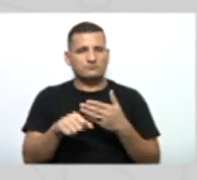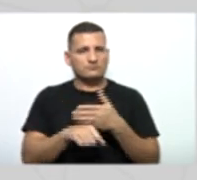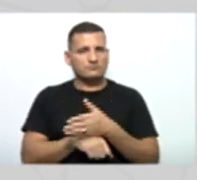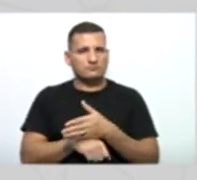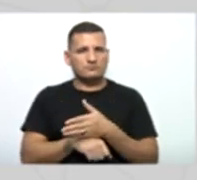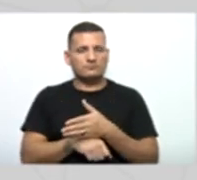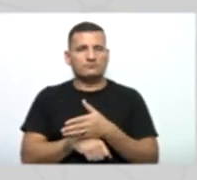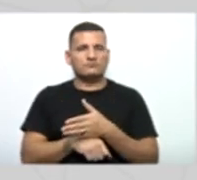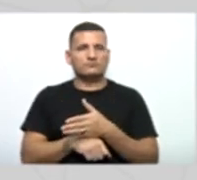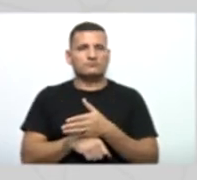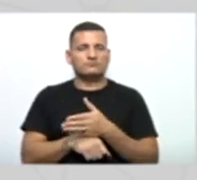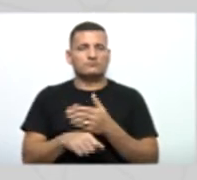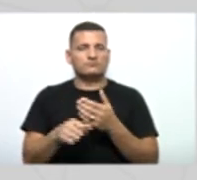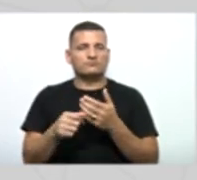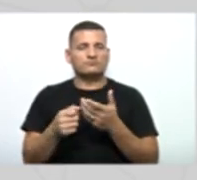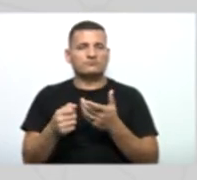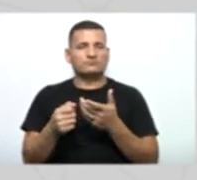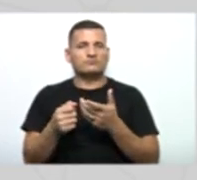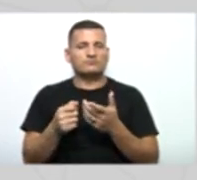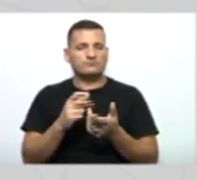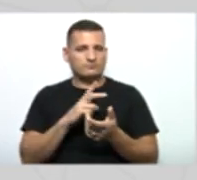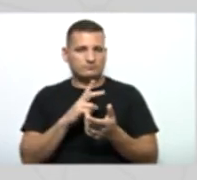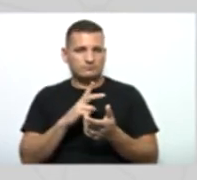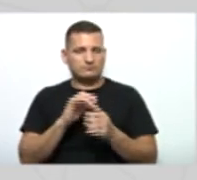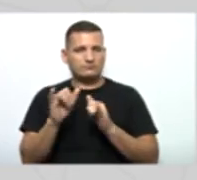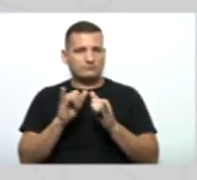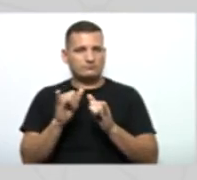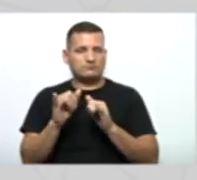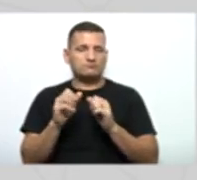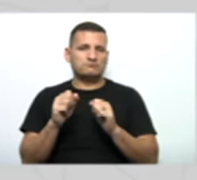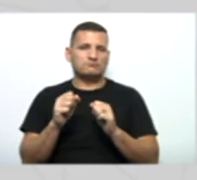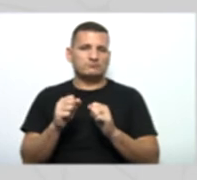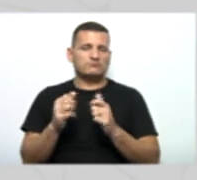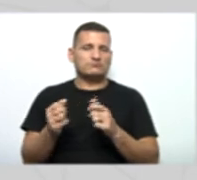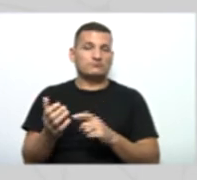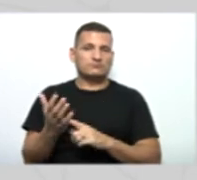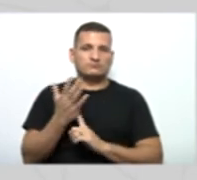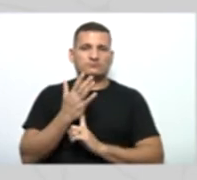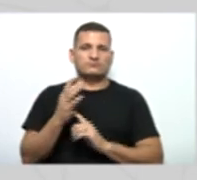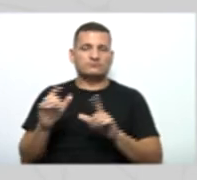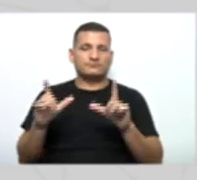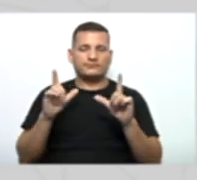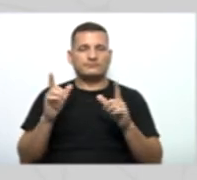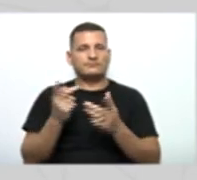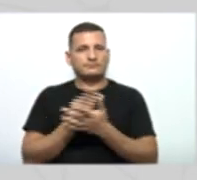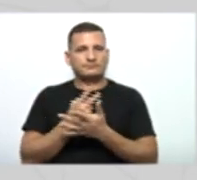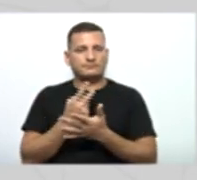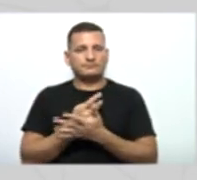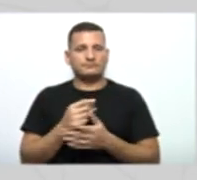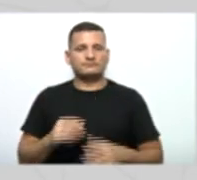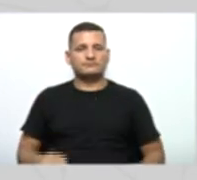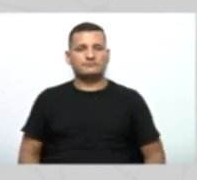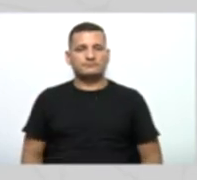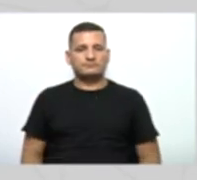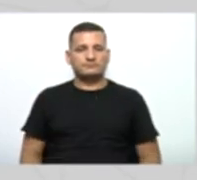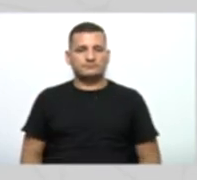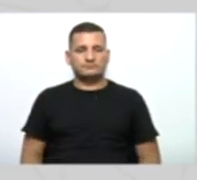de um atributo privado, vai ocasionar um erro. Beleza? Professor Eduardo, alguma dúvida?